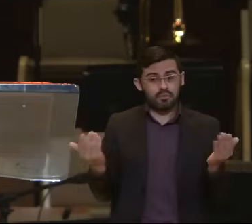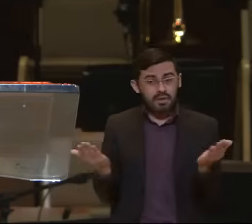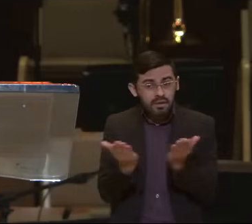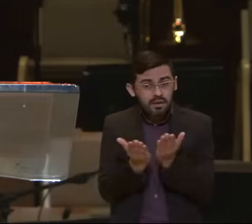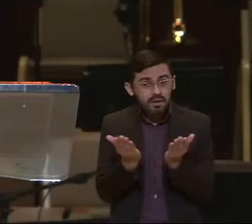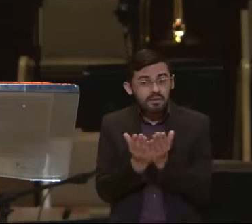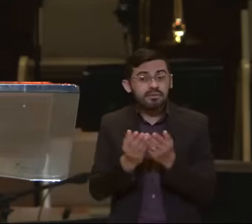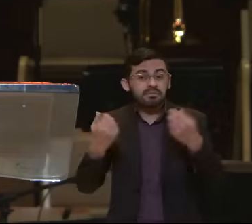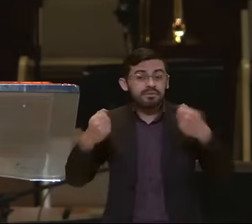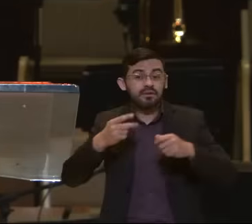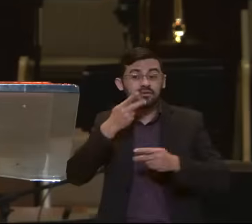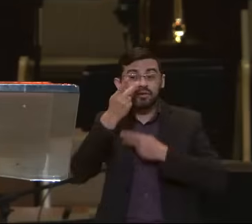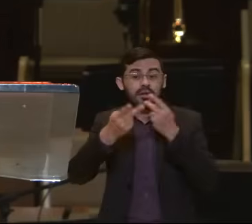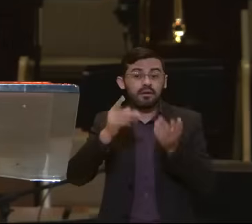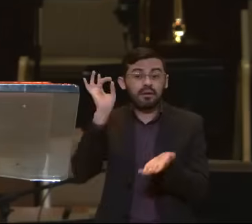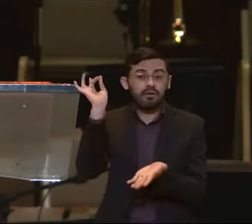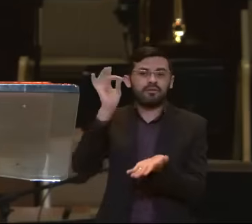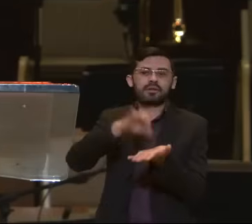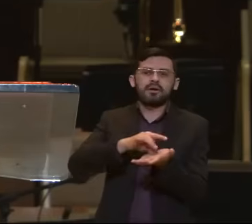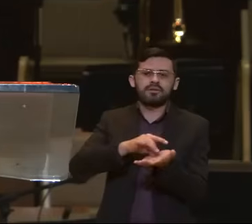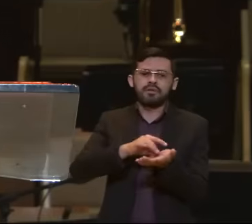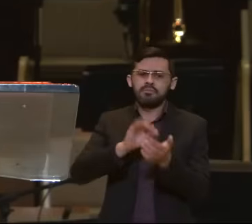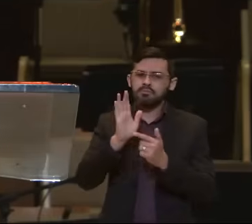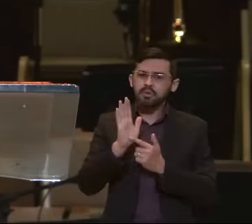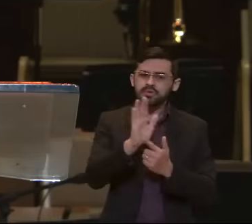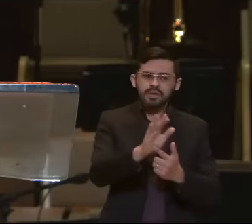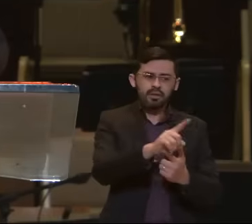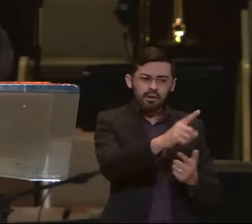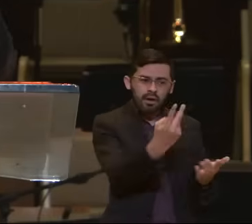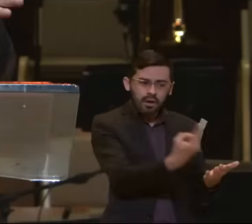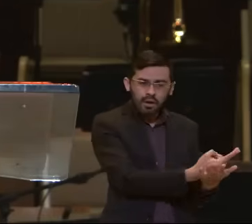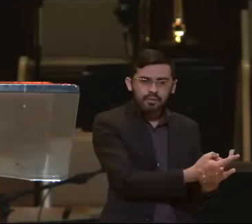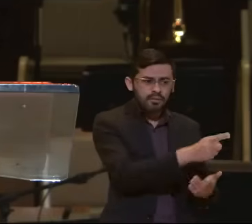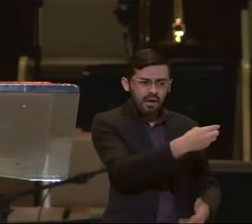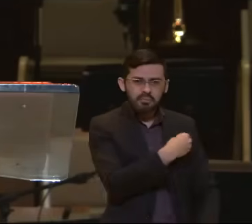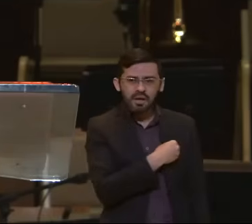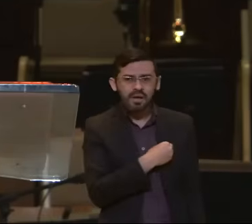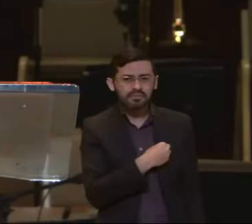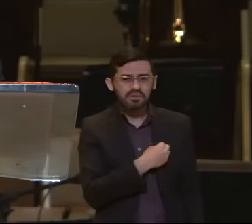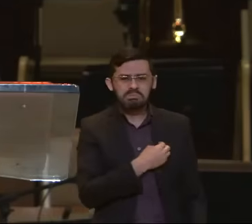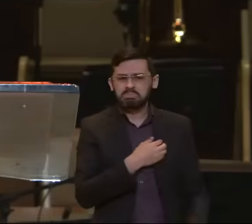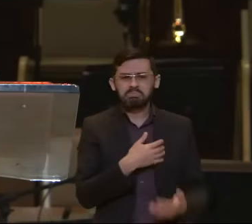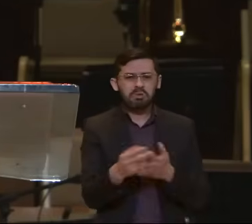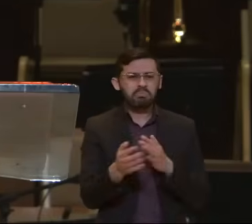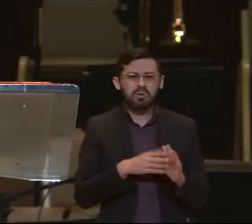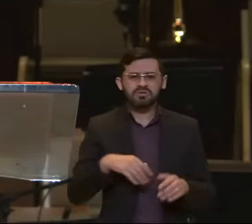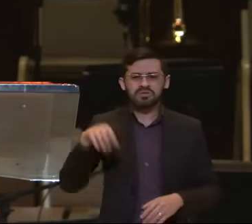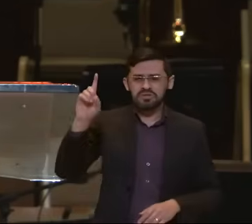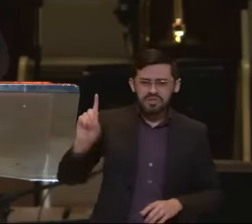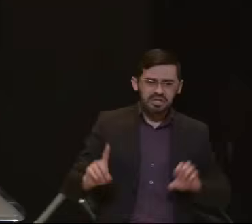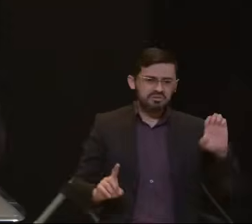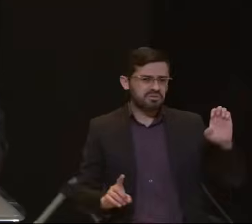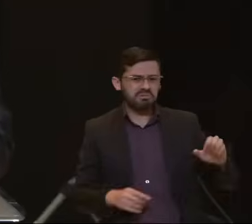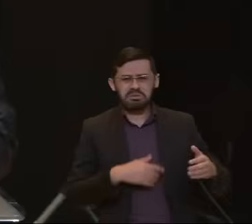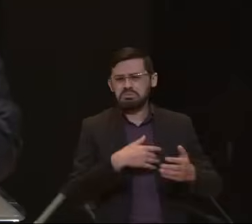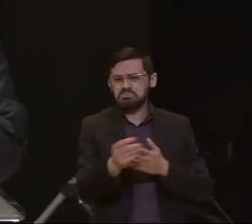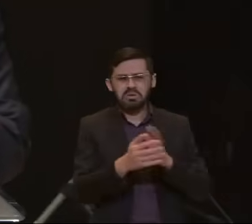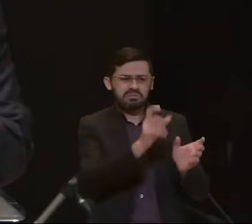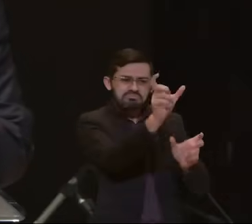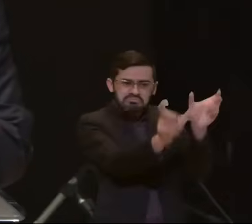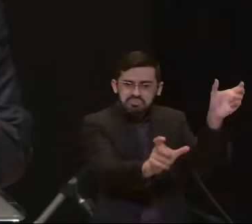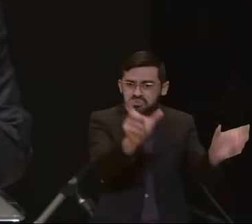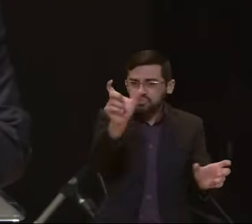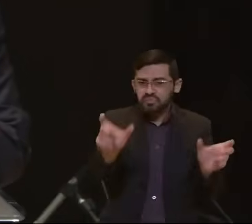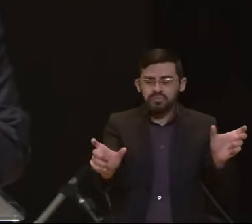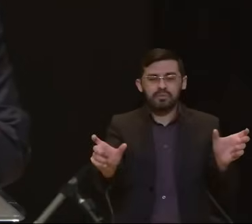Ele fala a verdade. Isso aqui está errado, isso aqui é pecado. Não importa se é de direita ou de esquerda, se é João, se é Pedro, e